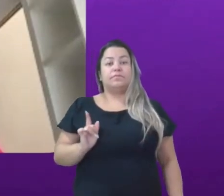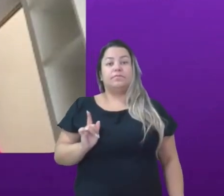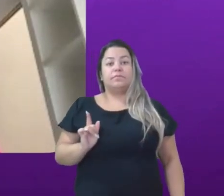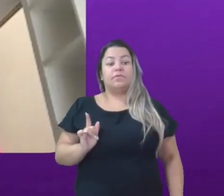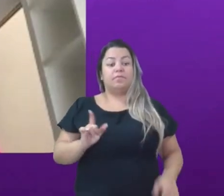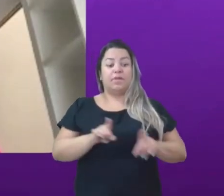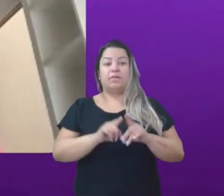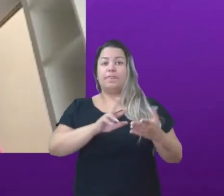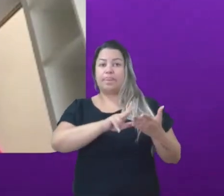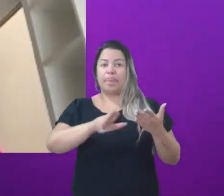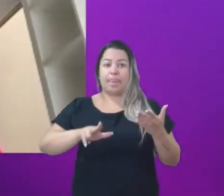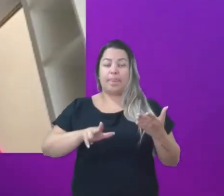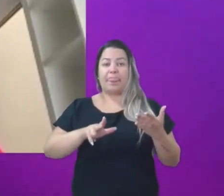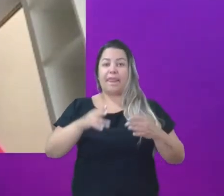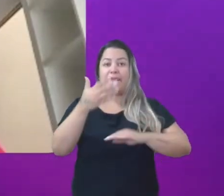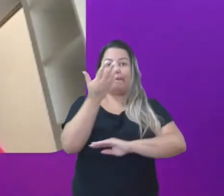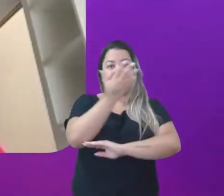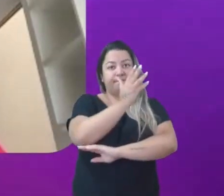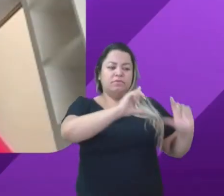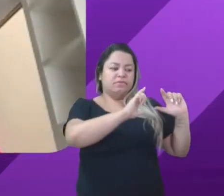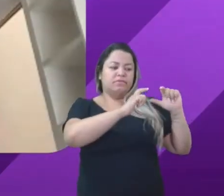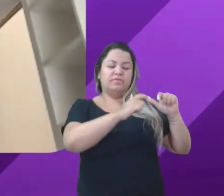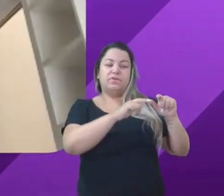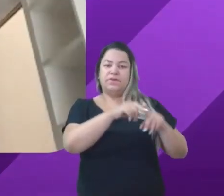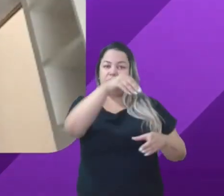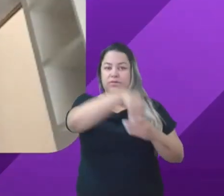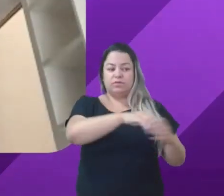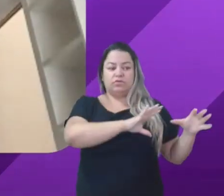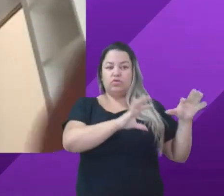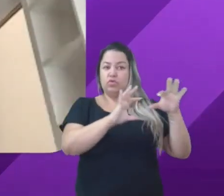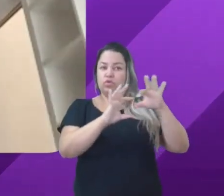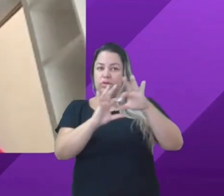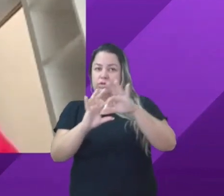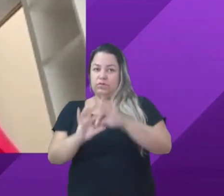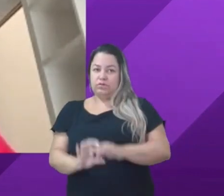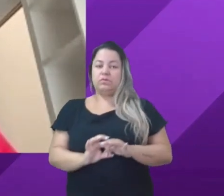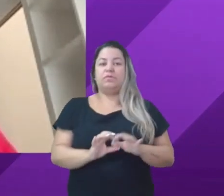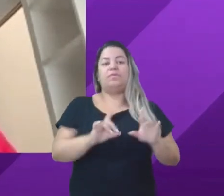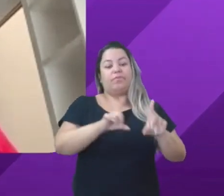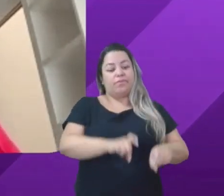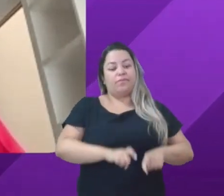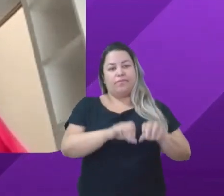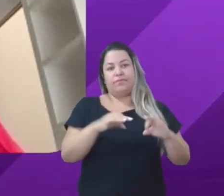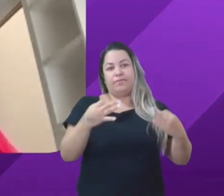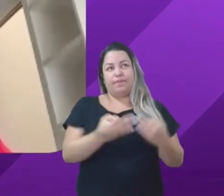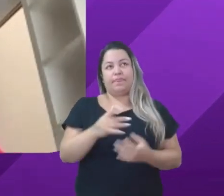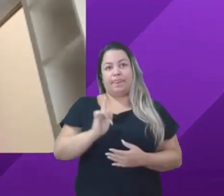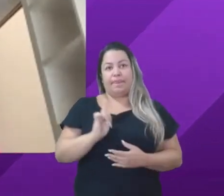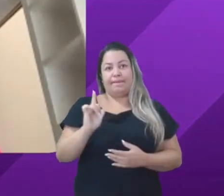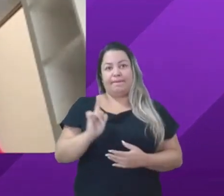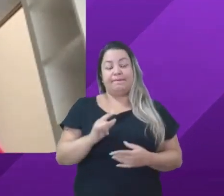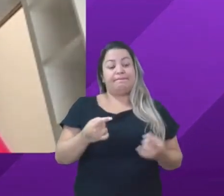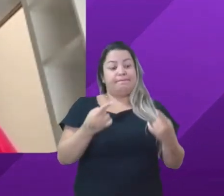e da biodiversidade, e também nessa preservação. Dentro desse contexto, na agricultura familiar, nós temos